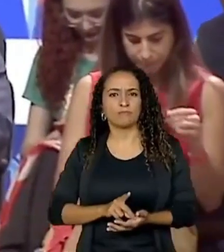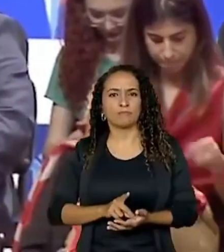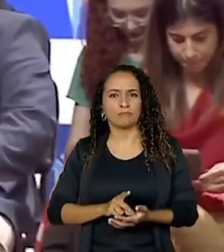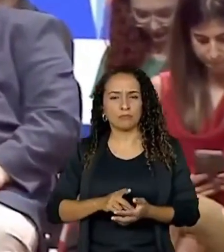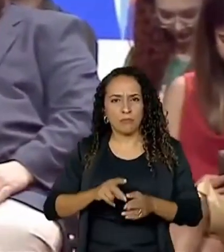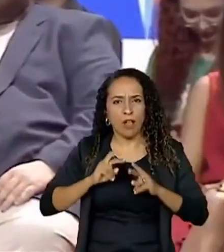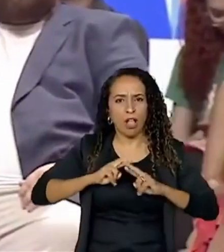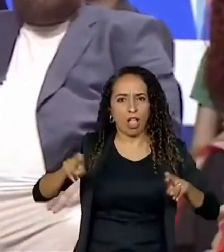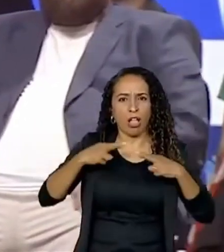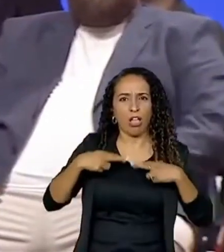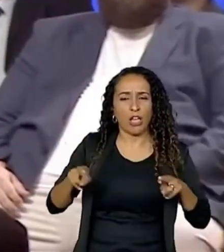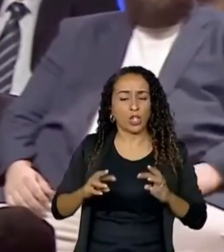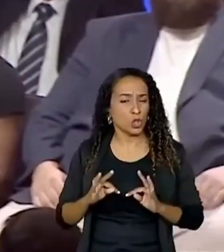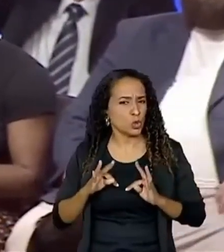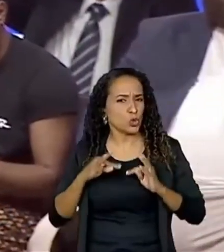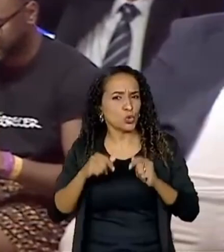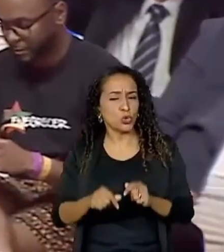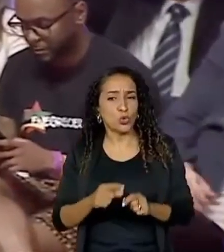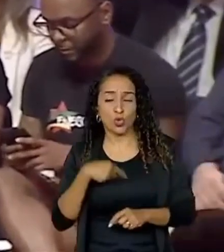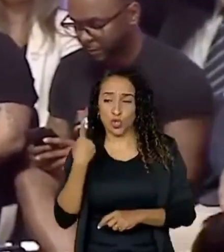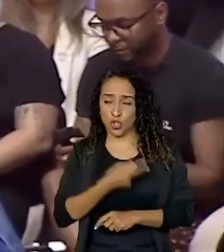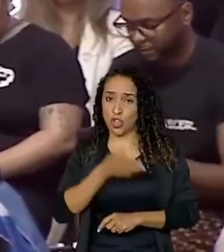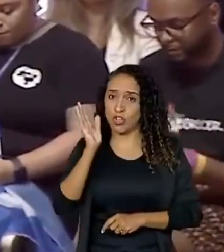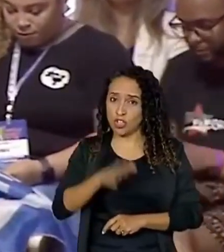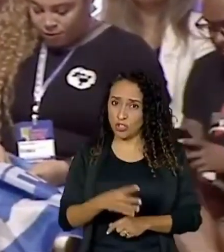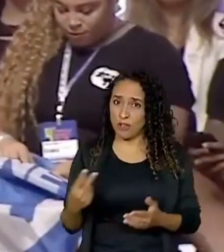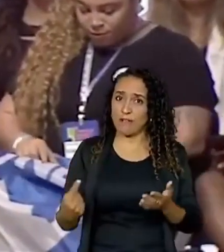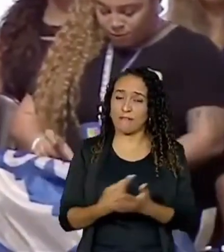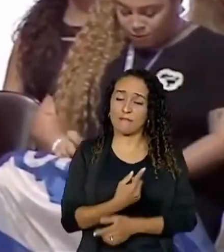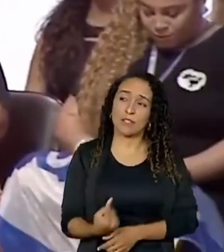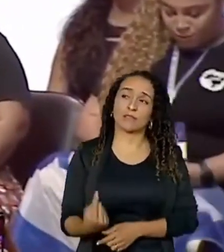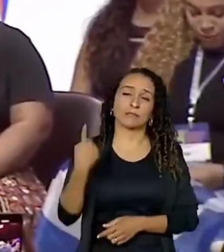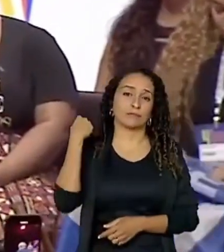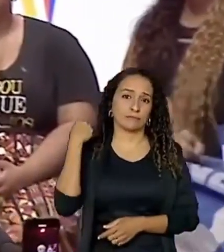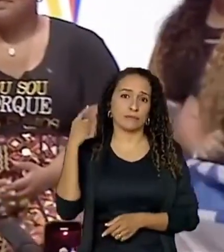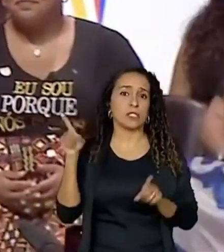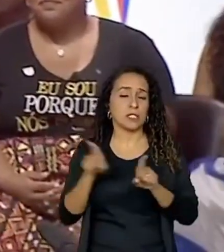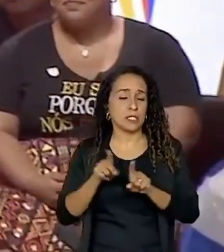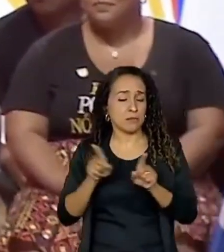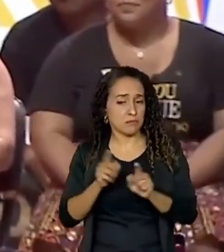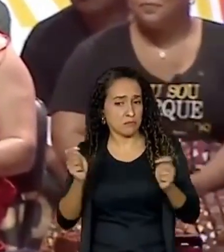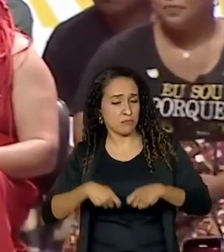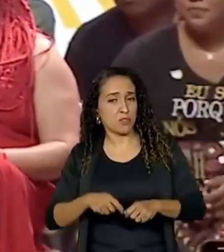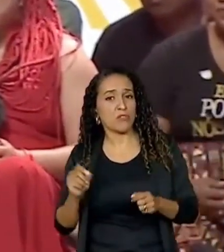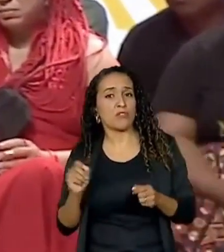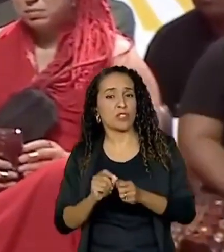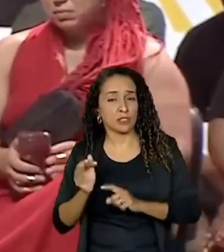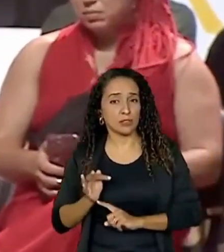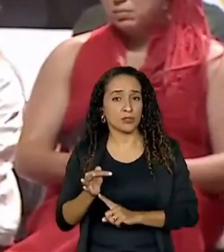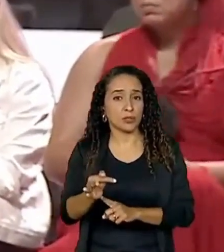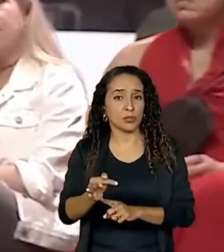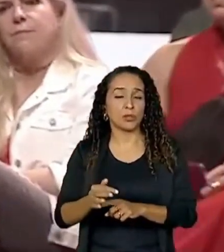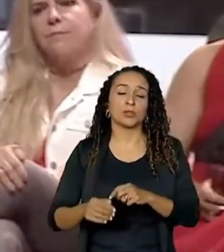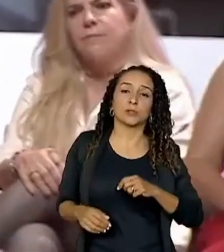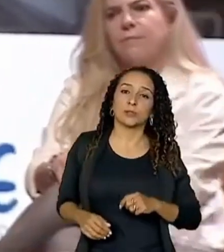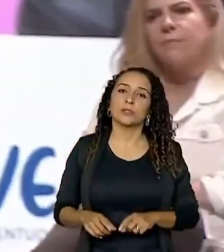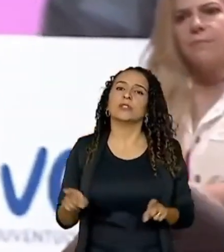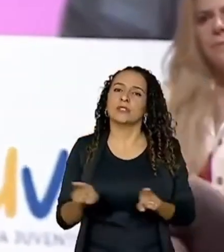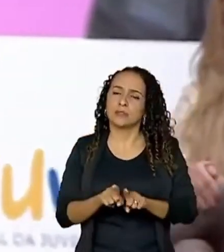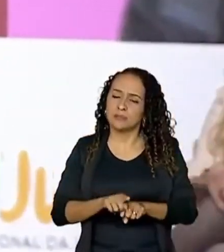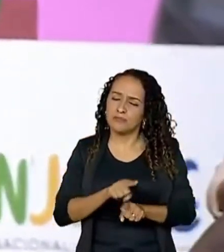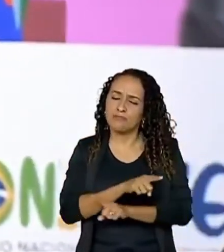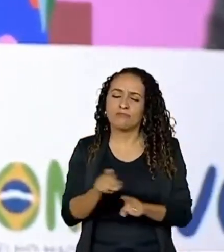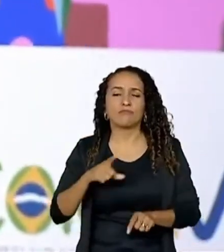reivindicar tudo que nós já fizemos e tudo que a gente pode fazer, como vocês têm o